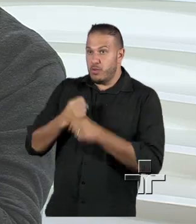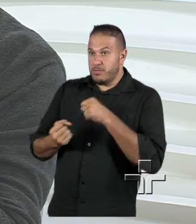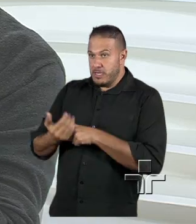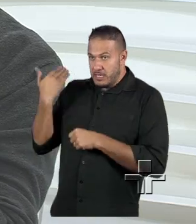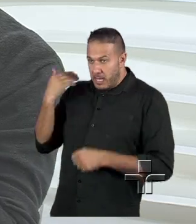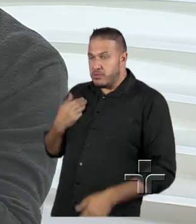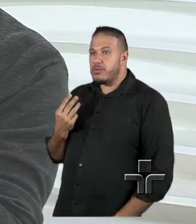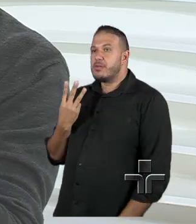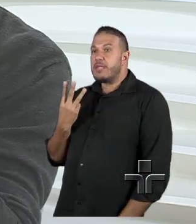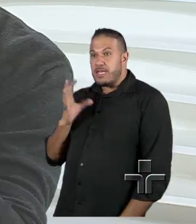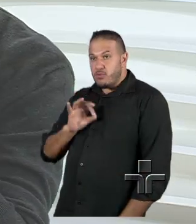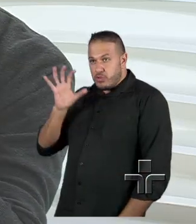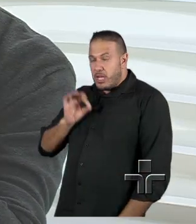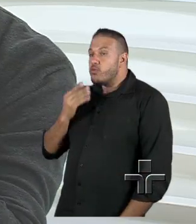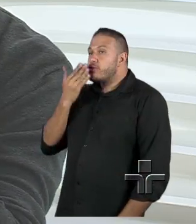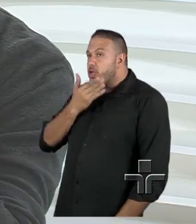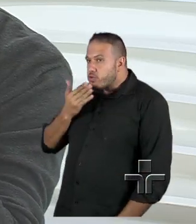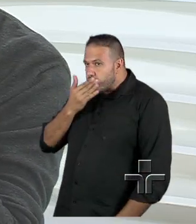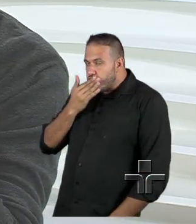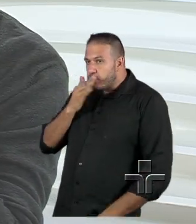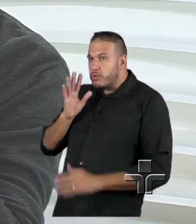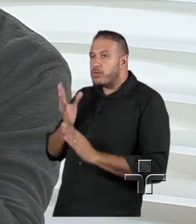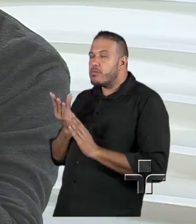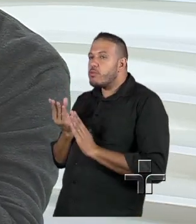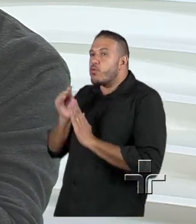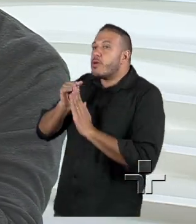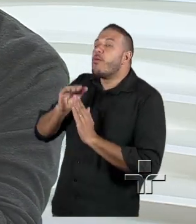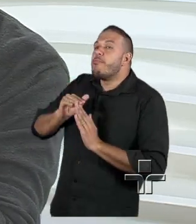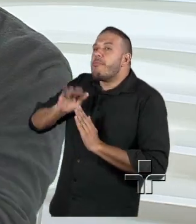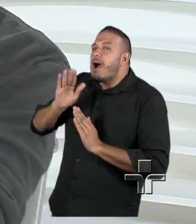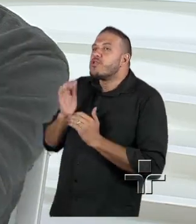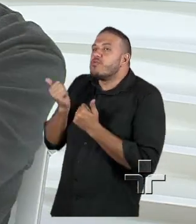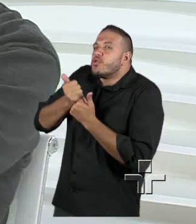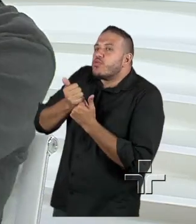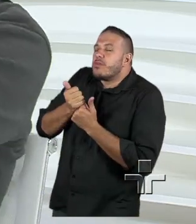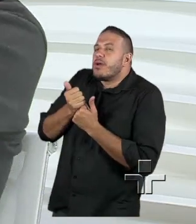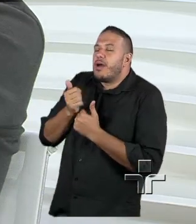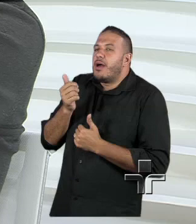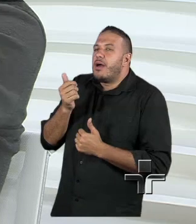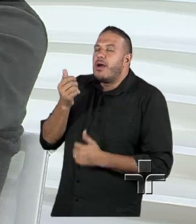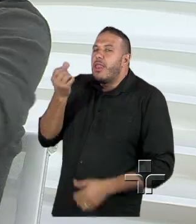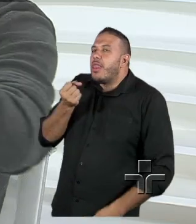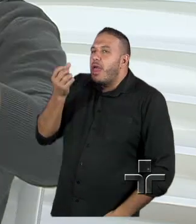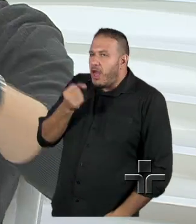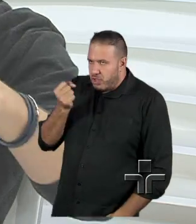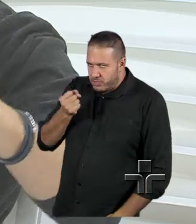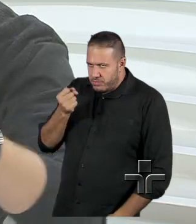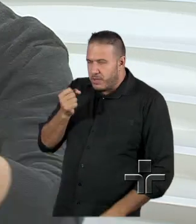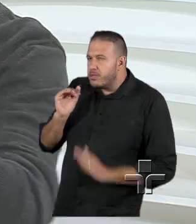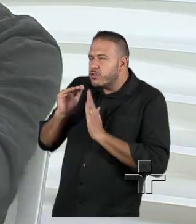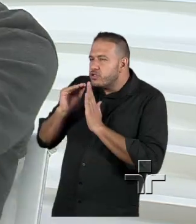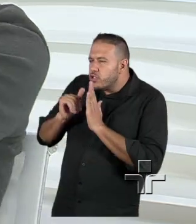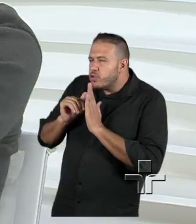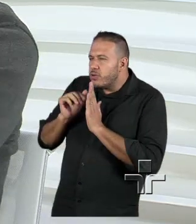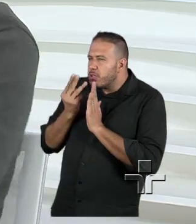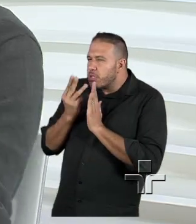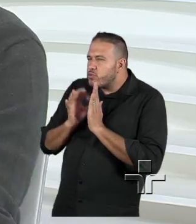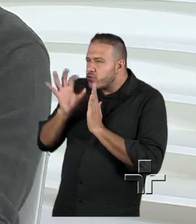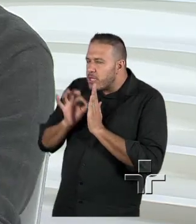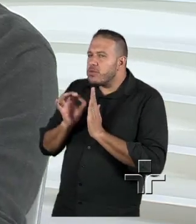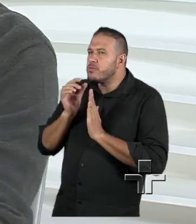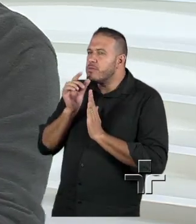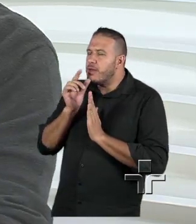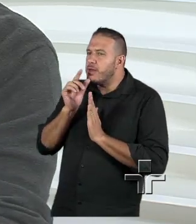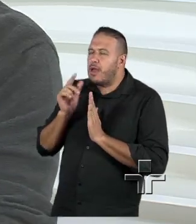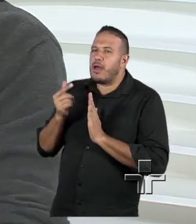3% de açúcar e colocamos mais 3% de leite no nosso negócio, né? Na nossa receita do chocolate base, tá? Fora, por exemplo, um La